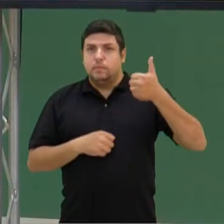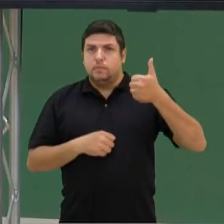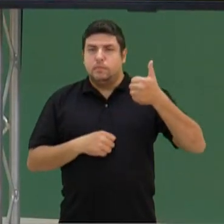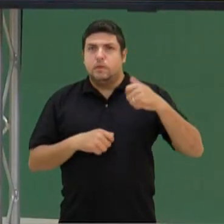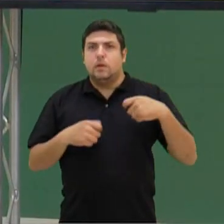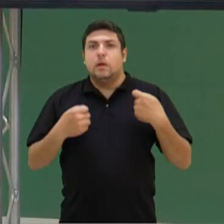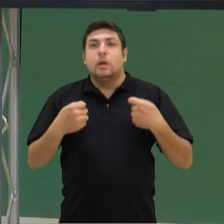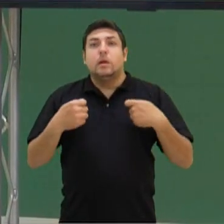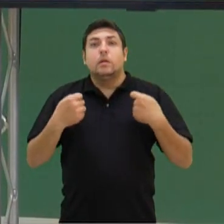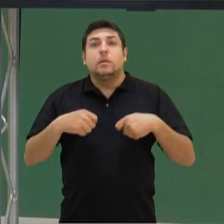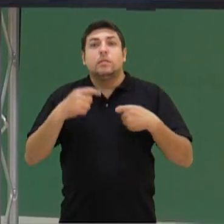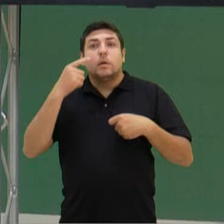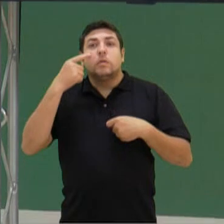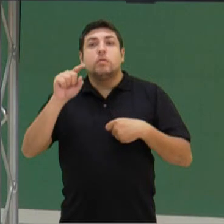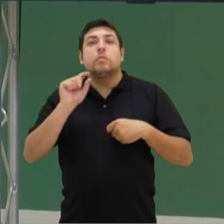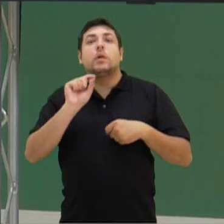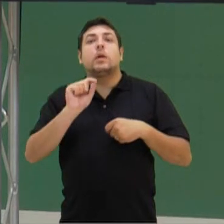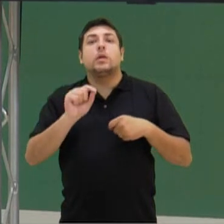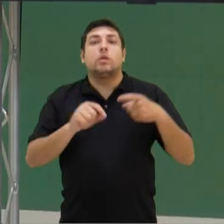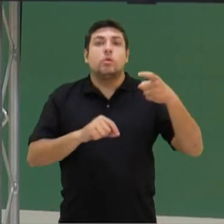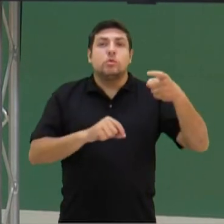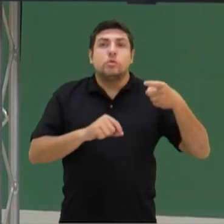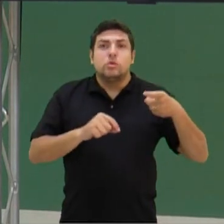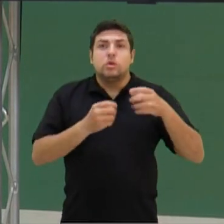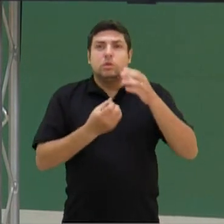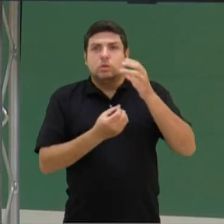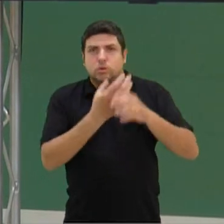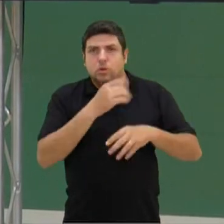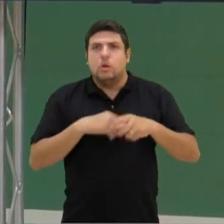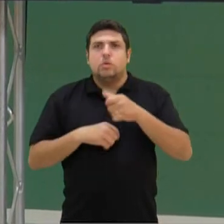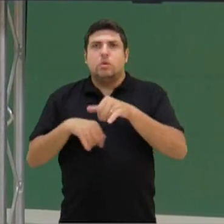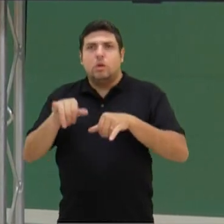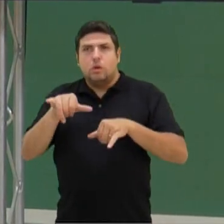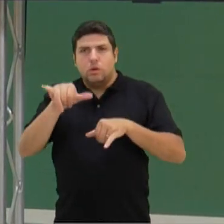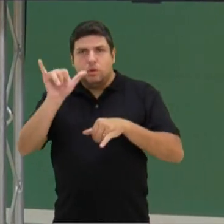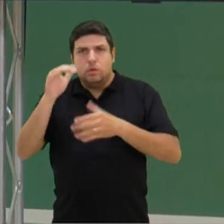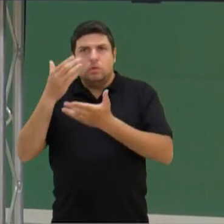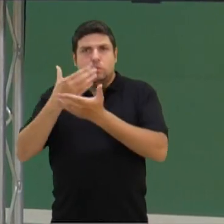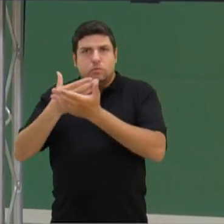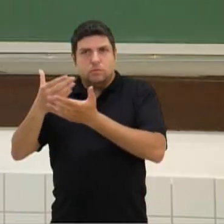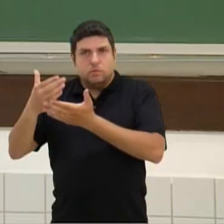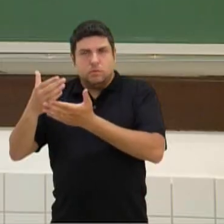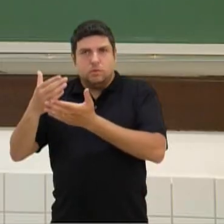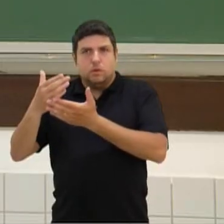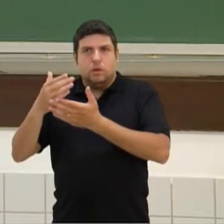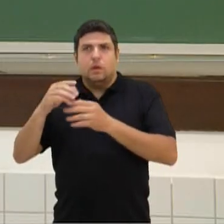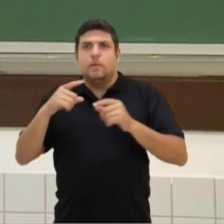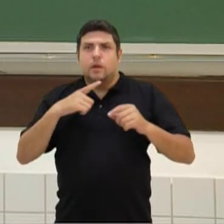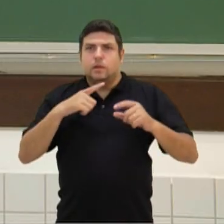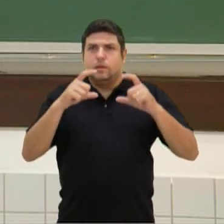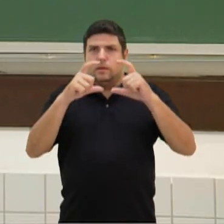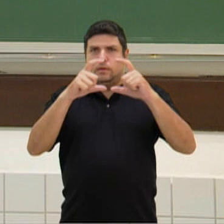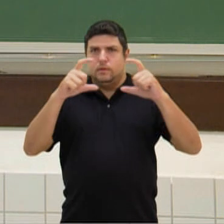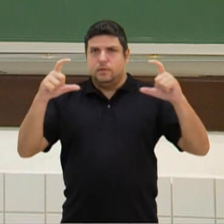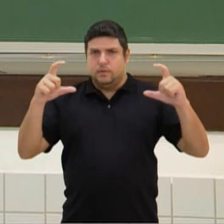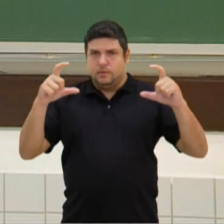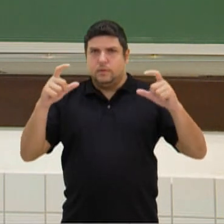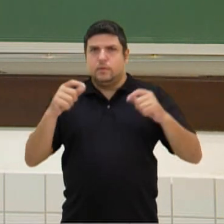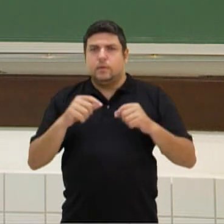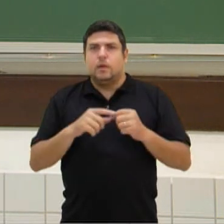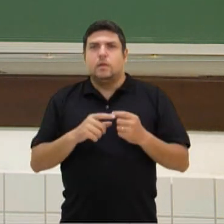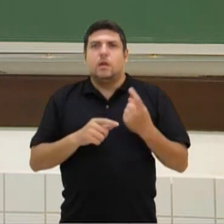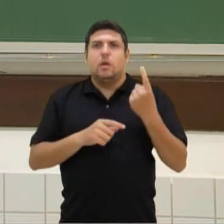descobrir quem é o x da origem e o y da origem. Ora, se eu tenho já a fórmula aqui, a equação, desculpe, né? 1 e